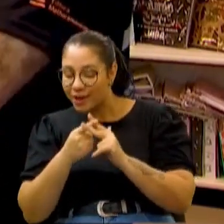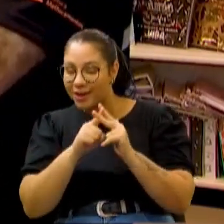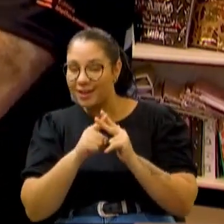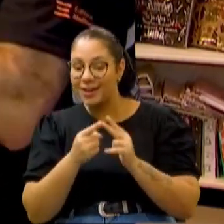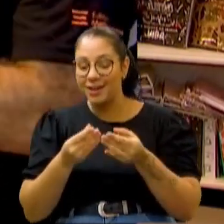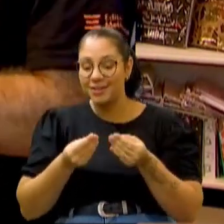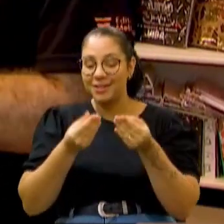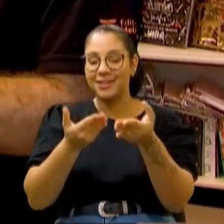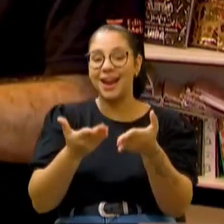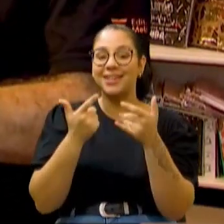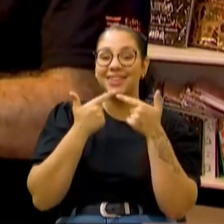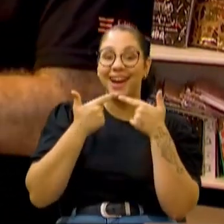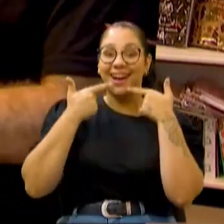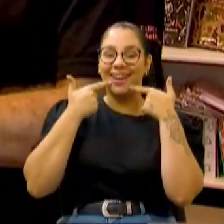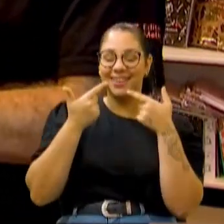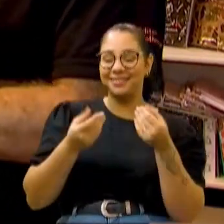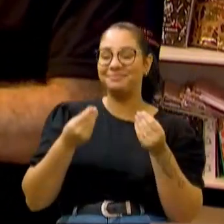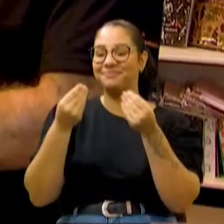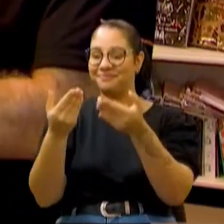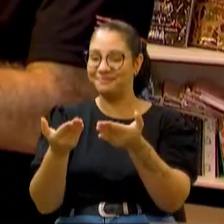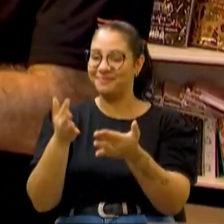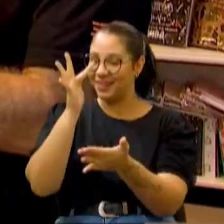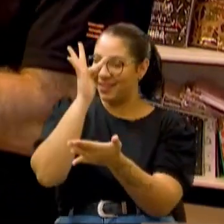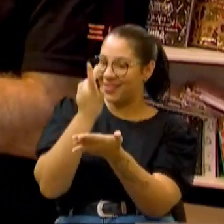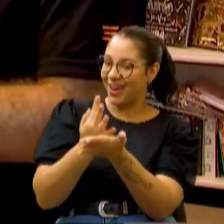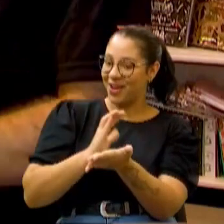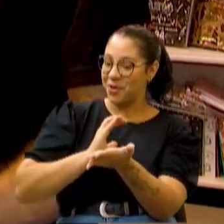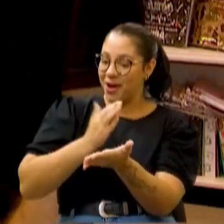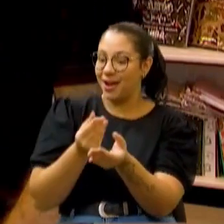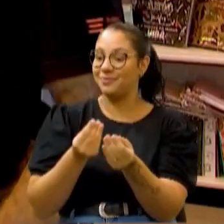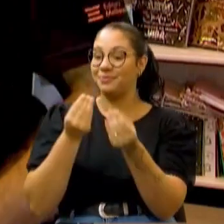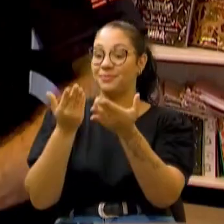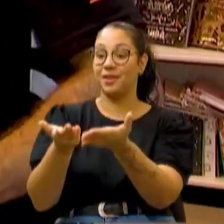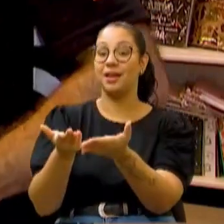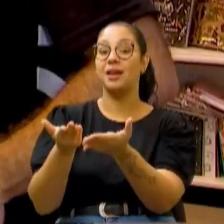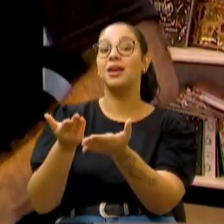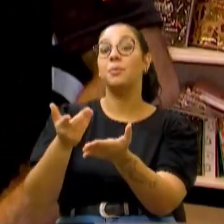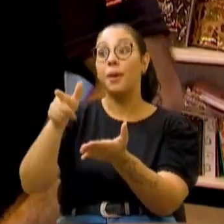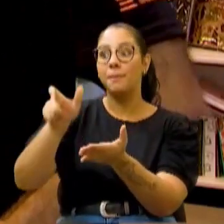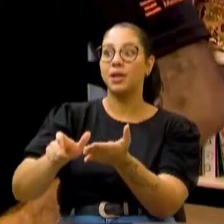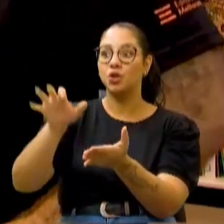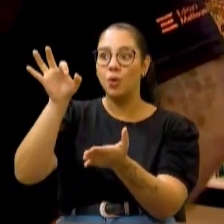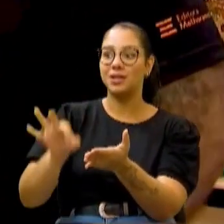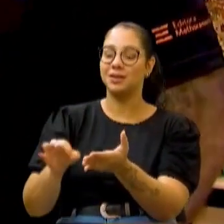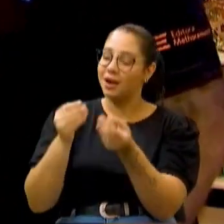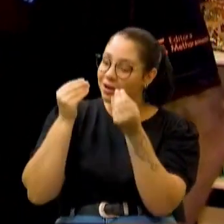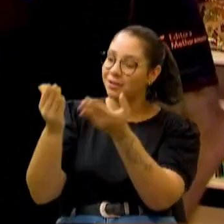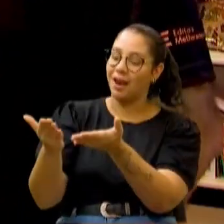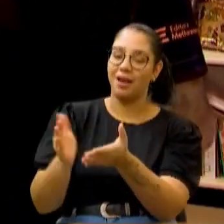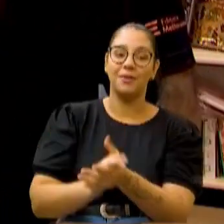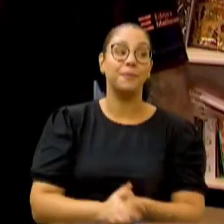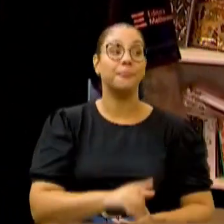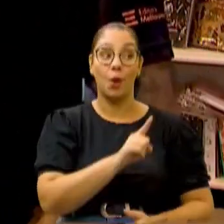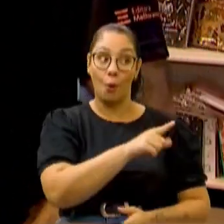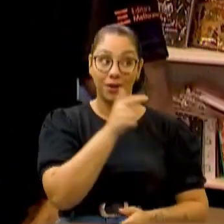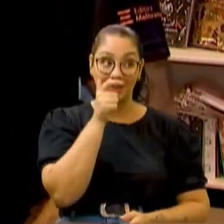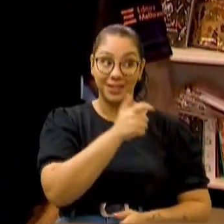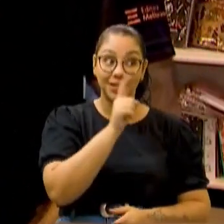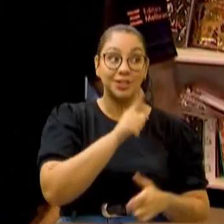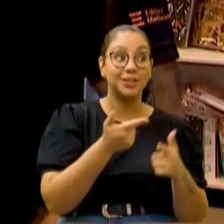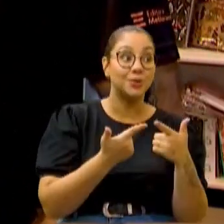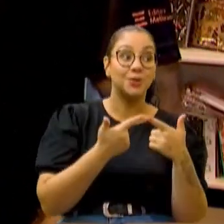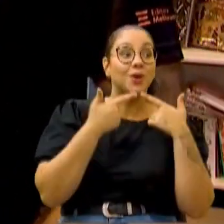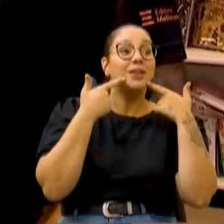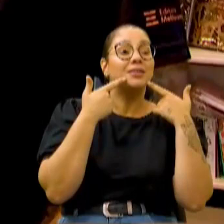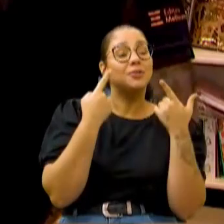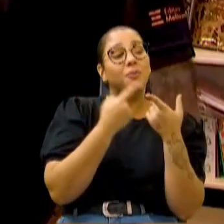Deixa o currículo, vai com um sorriso no rosto, com muita fé, com muita coragem e procura deixar o currículo na mão da pessoa certa. Legal isso que você falou também, o sorriso